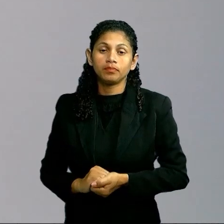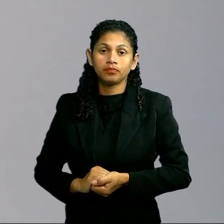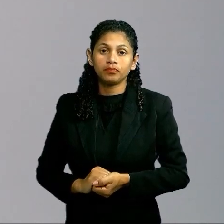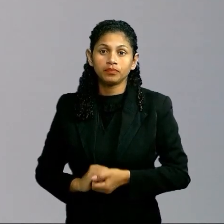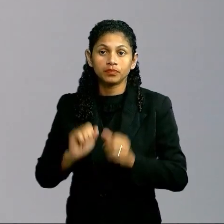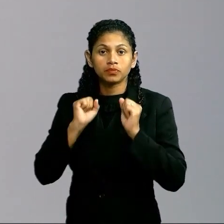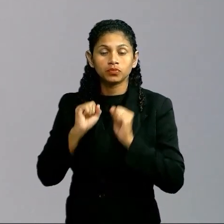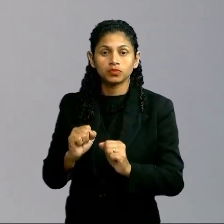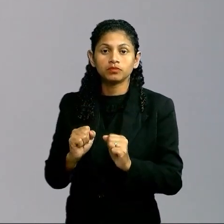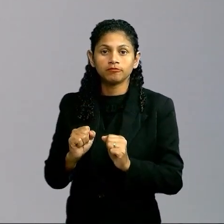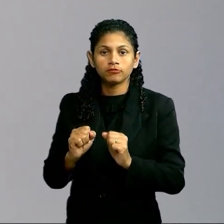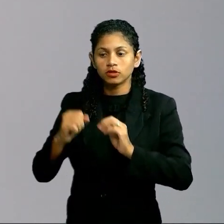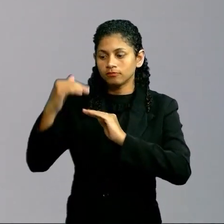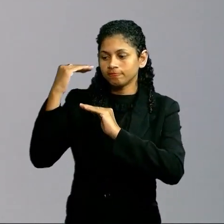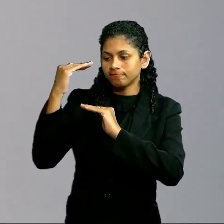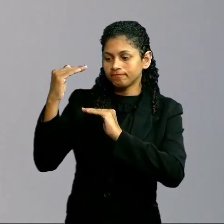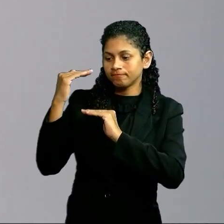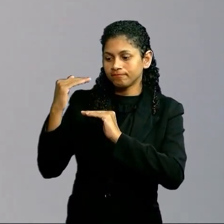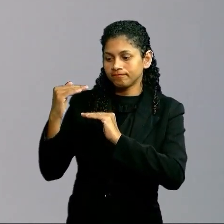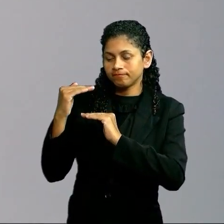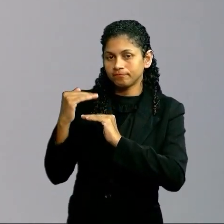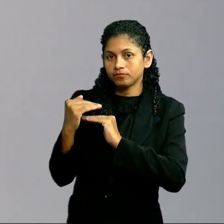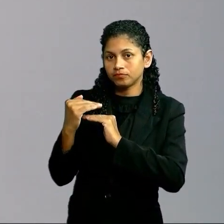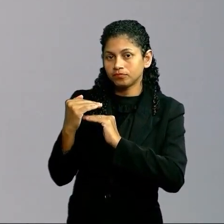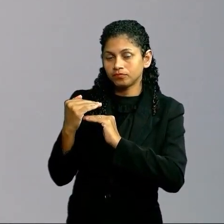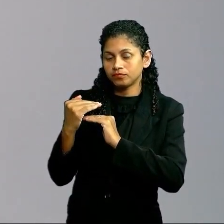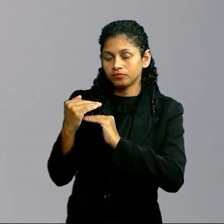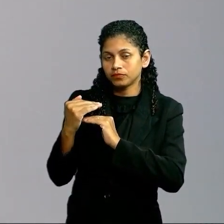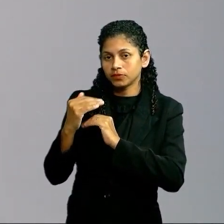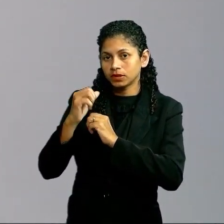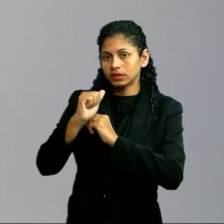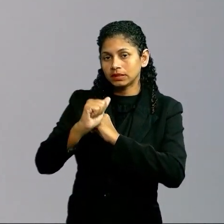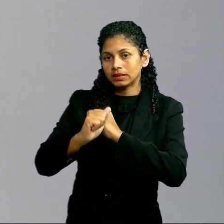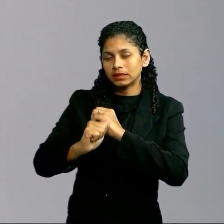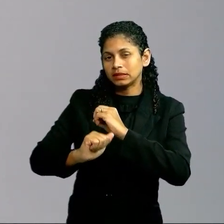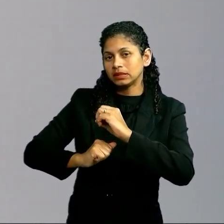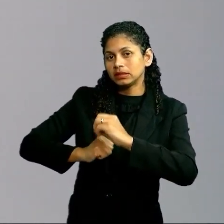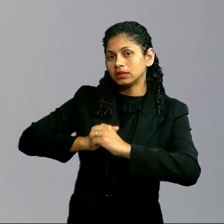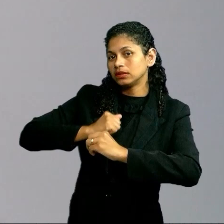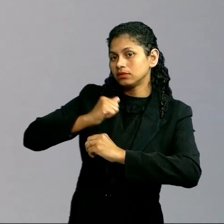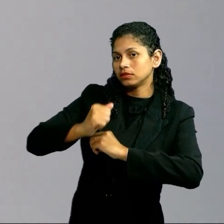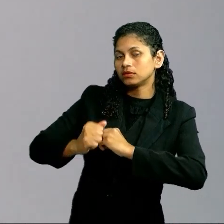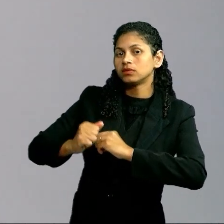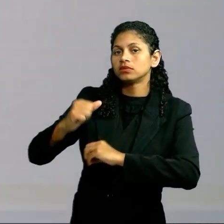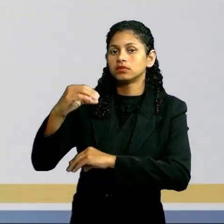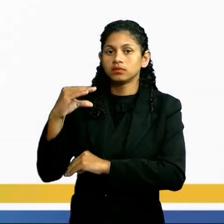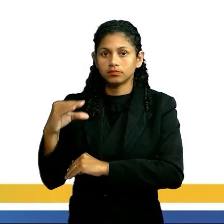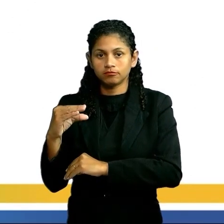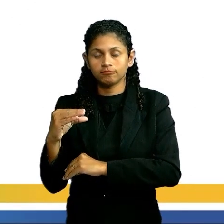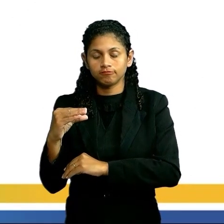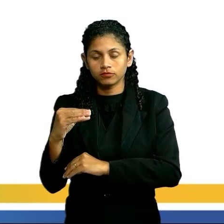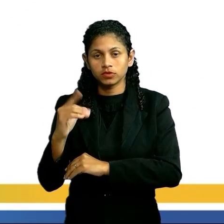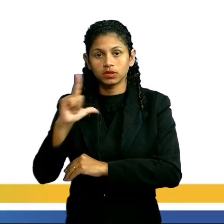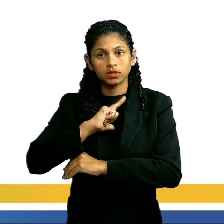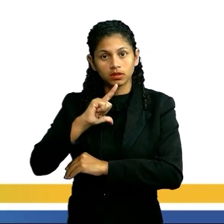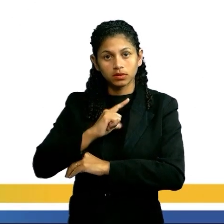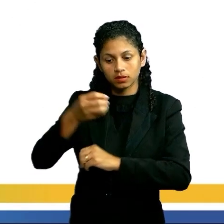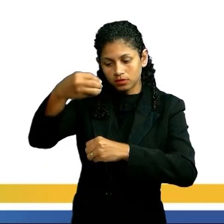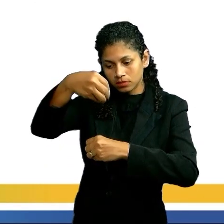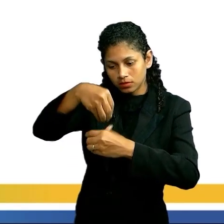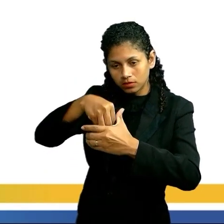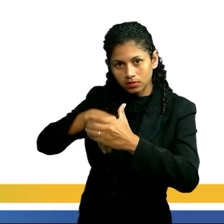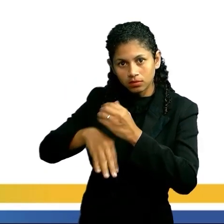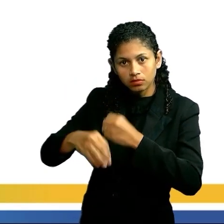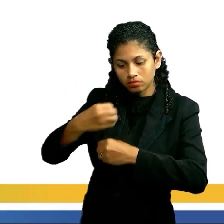posso classificar cada átomo de carbono pertencente à molécula, que é o caso que a questão em si